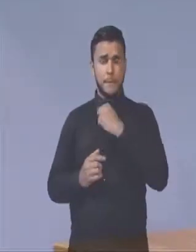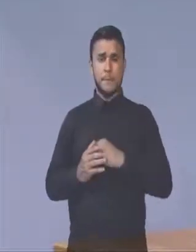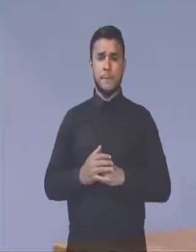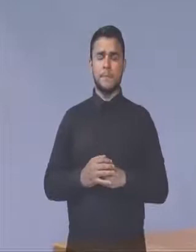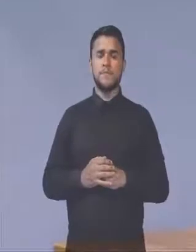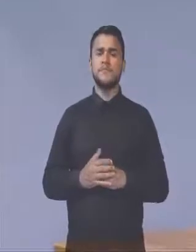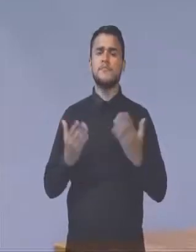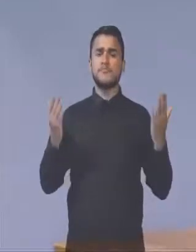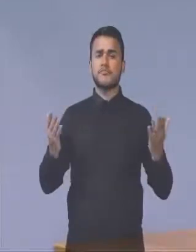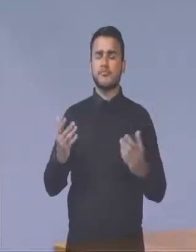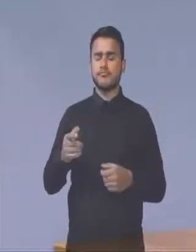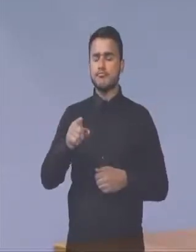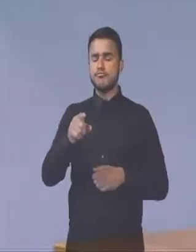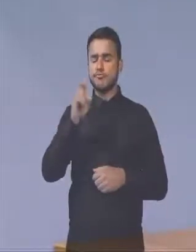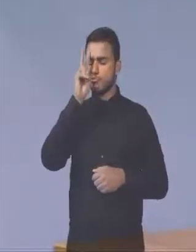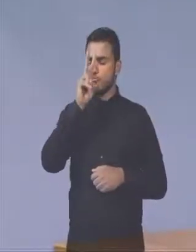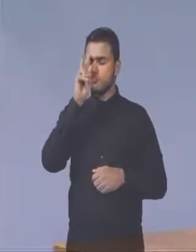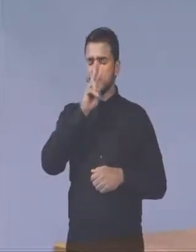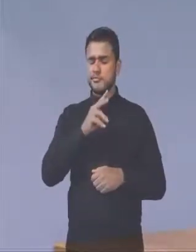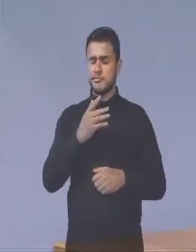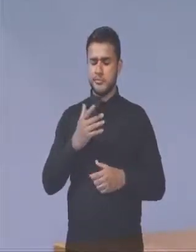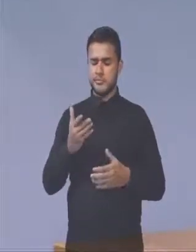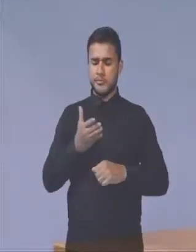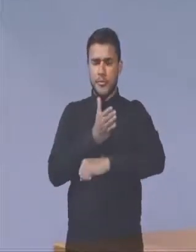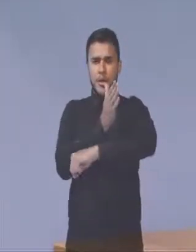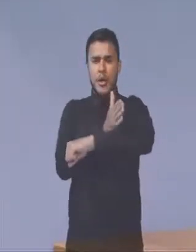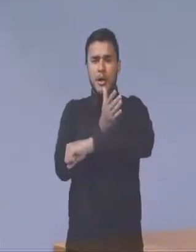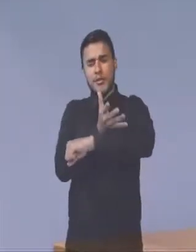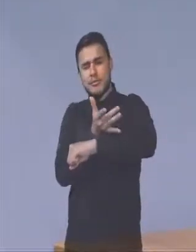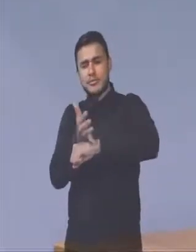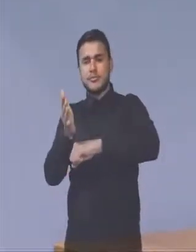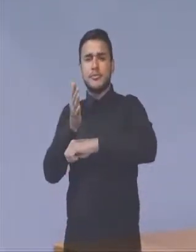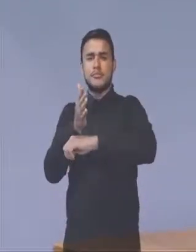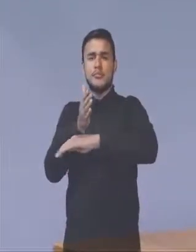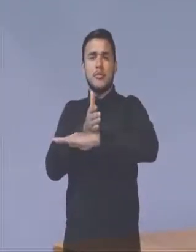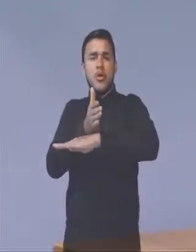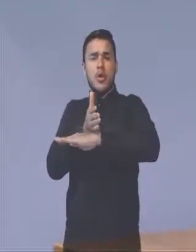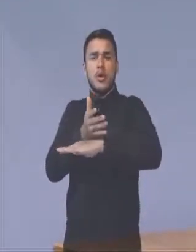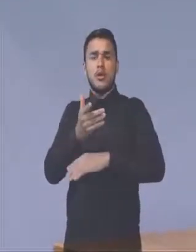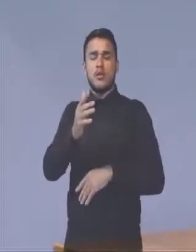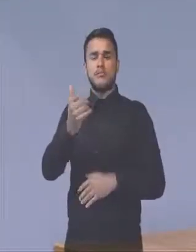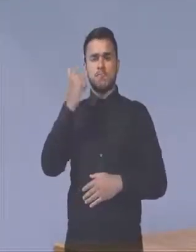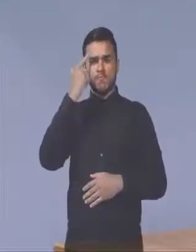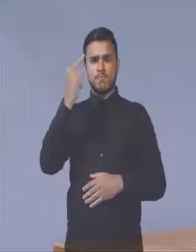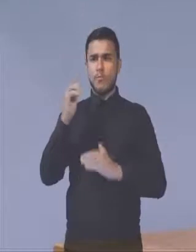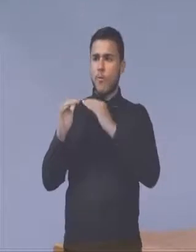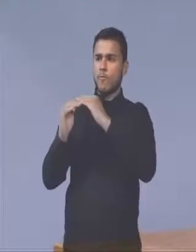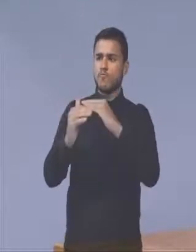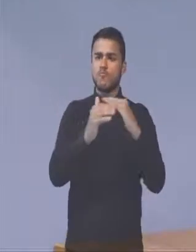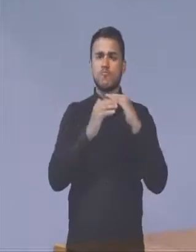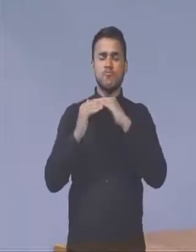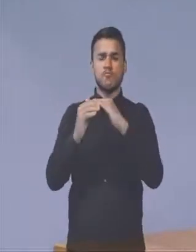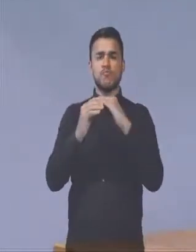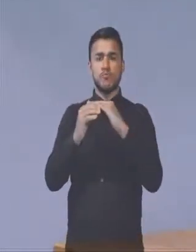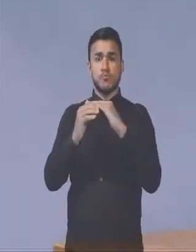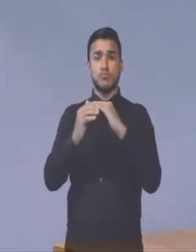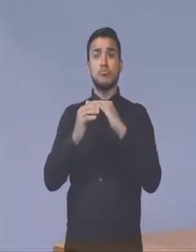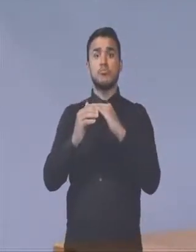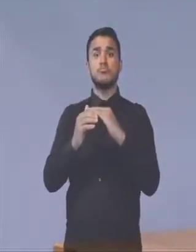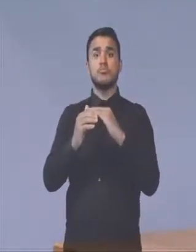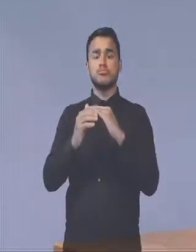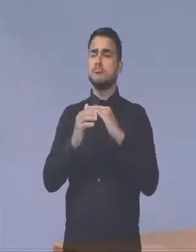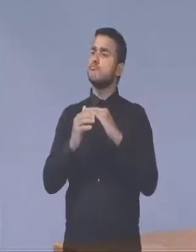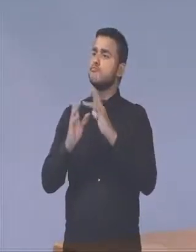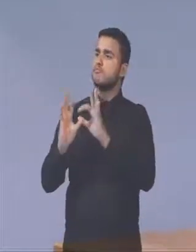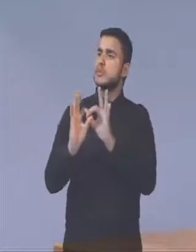Quando os modernos, com o lema francês de liberdade, igualdade e fraternidade, com as navegações se deparam com o novo